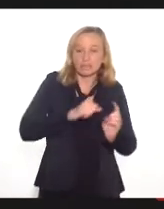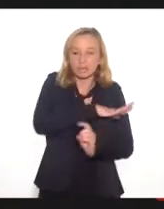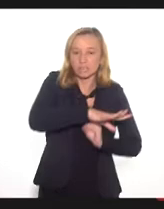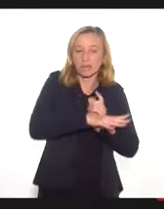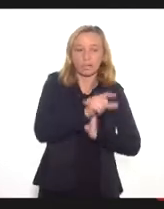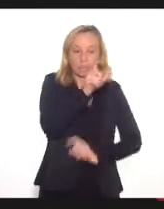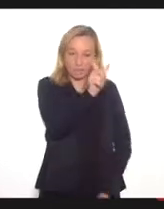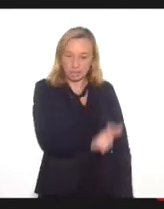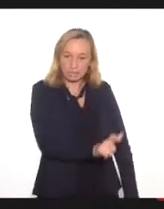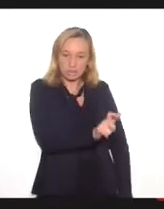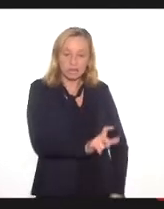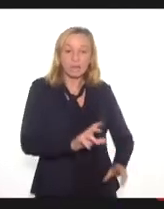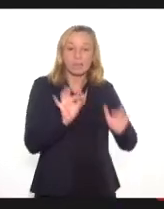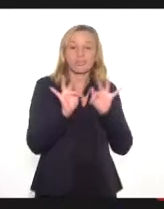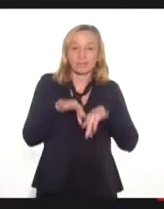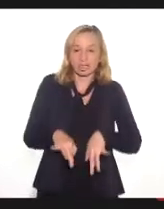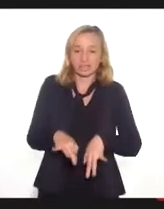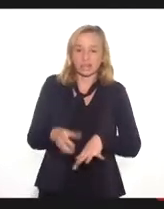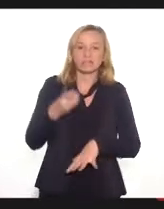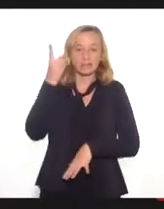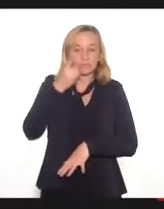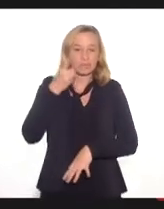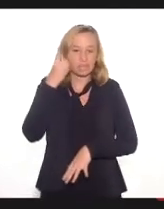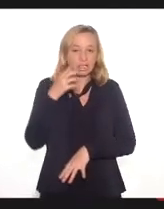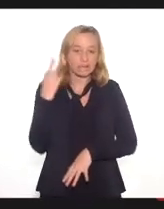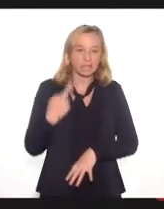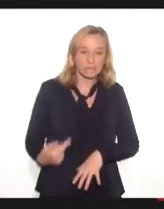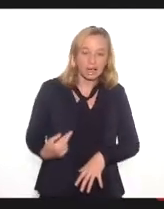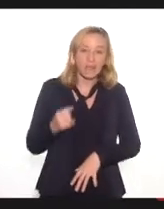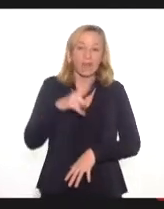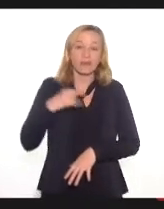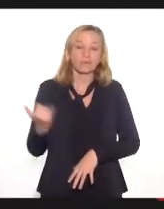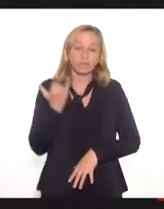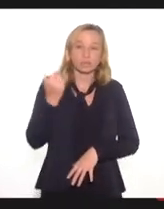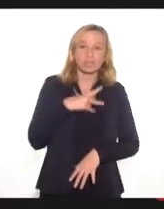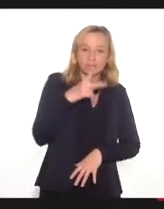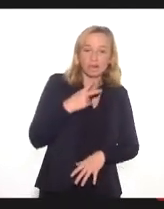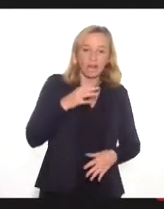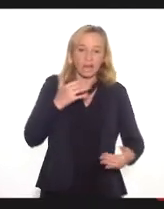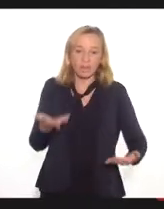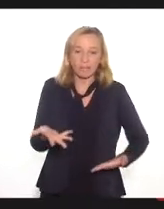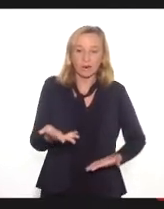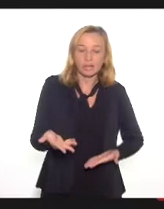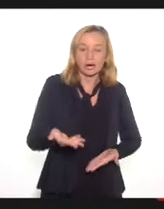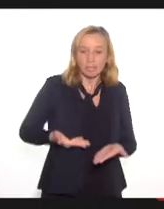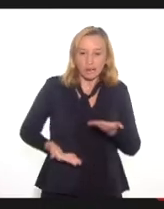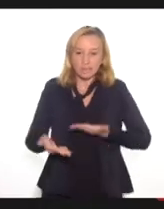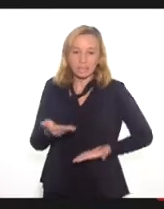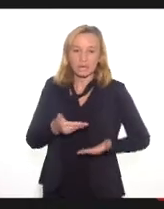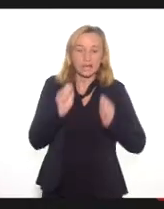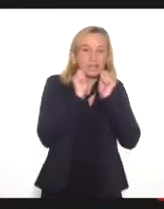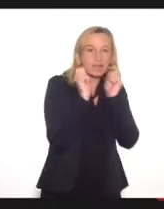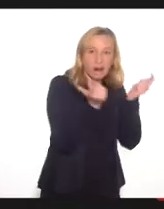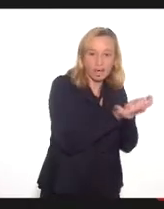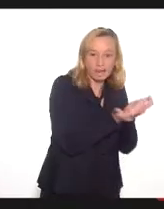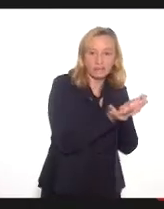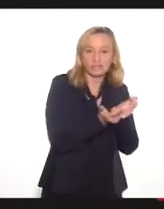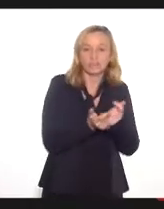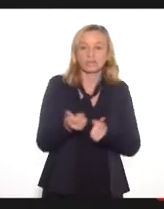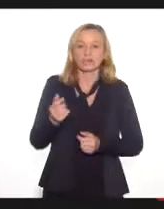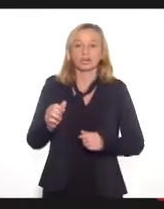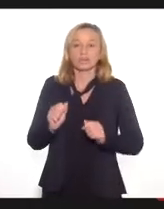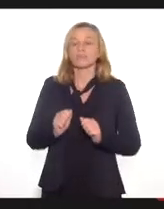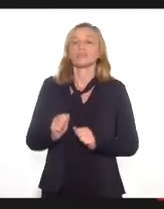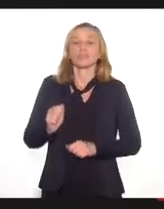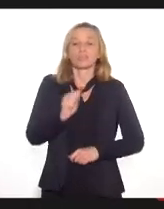cidadão. E, para concluir, deputada Renata, é importante a gente dizer que é uma parceria entre a Lerge, o presidente